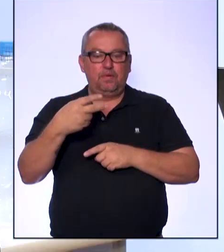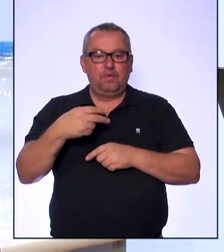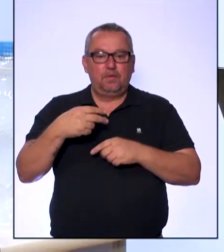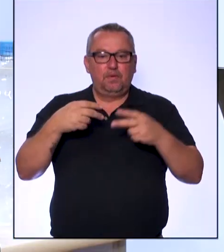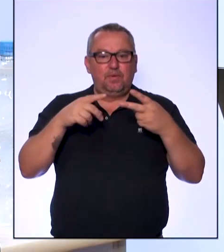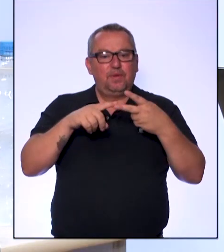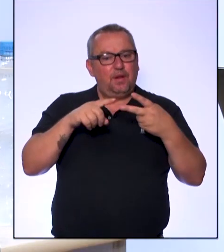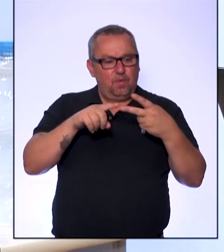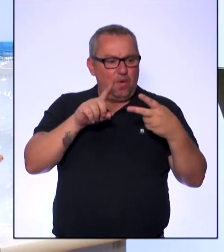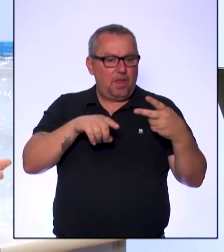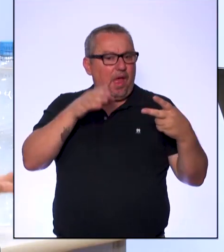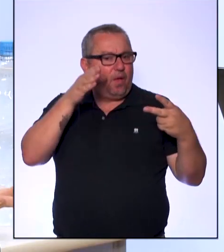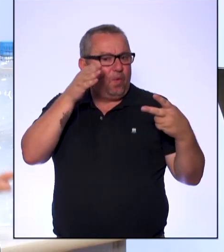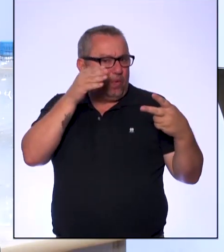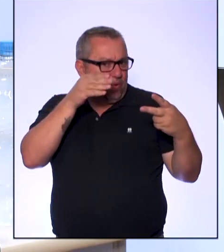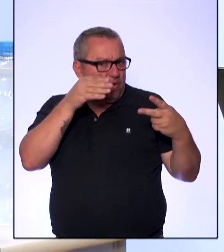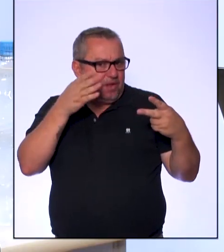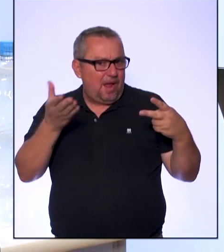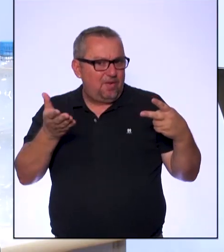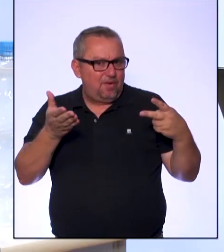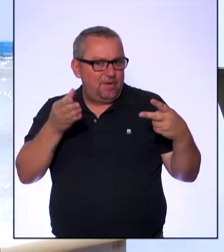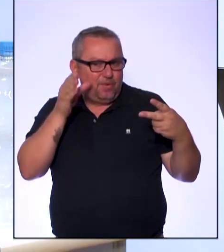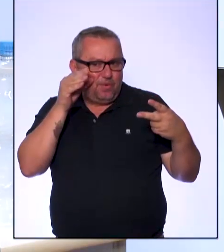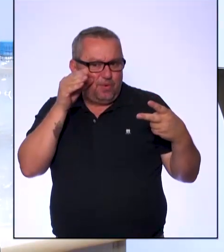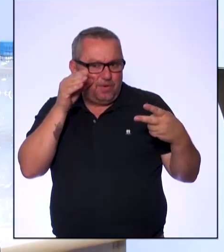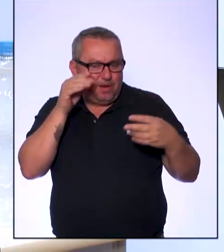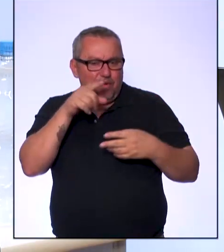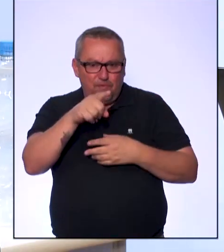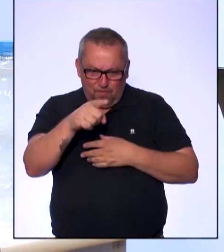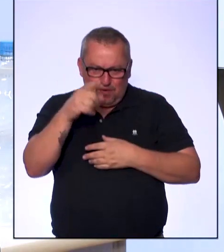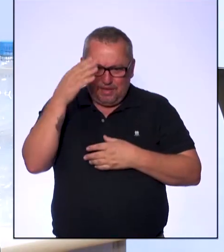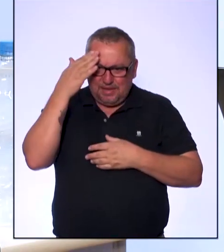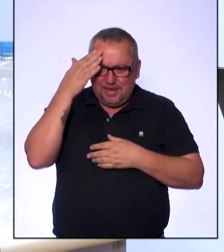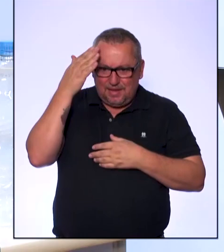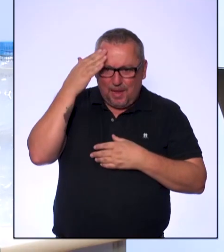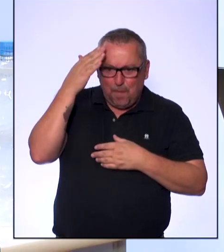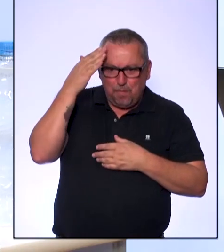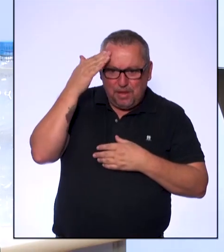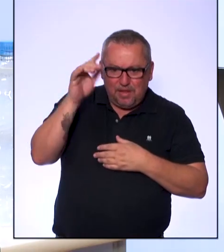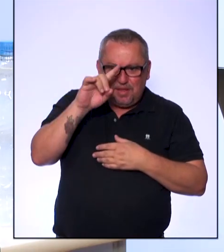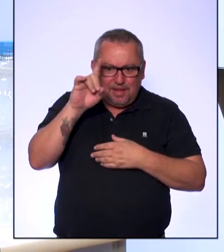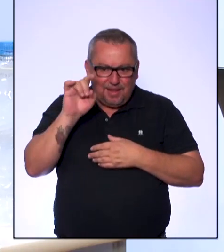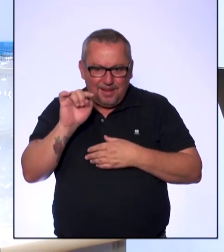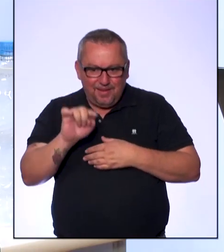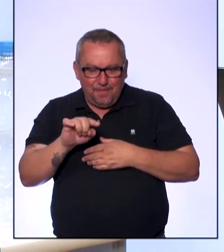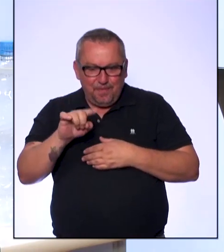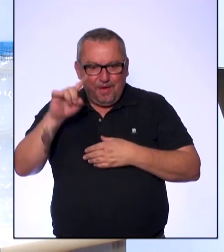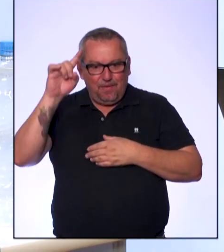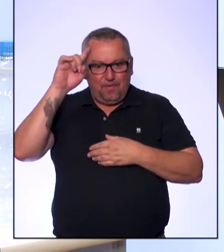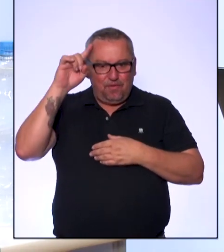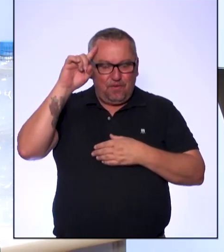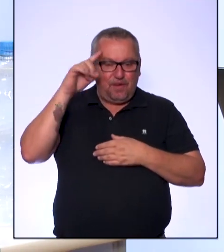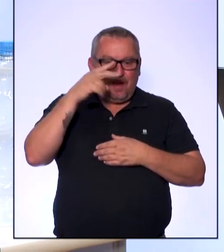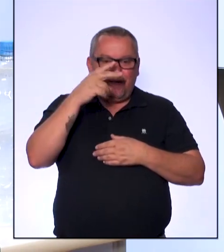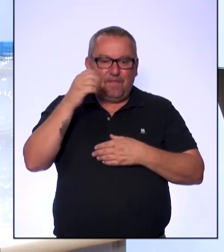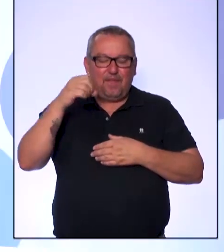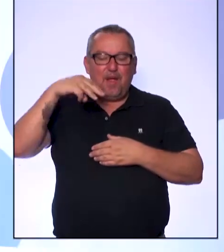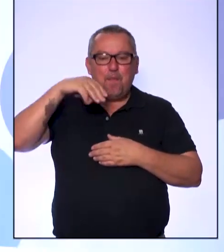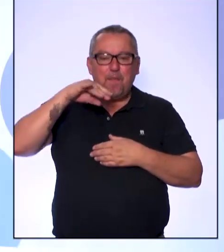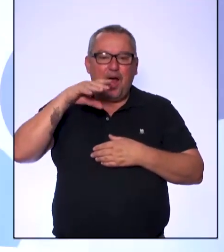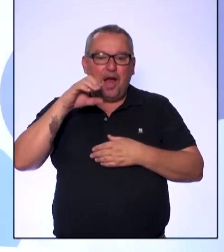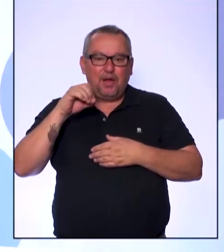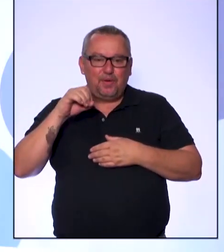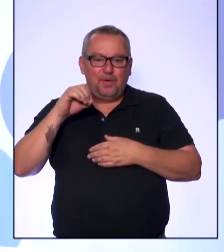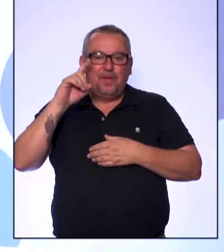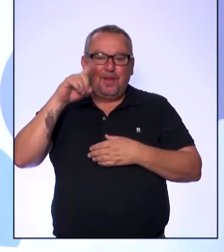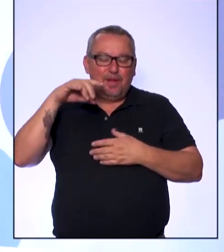uma curiosidade. Ela é uma curiosidade. Você sabia? E ele está informando sobre o dia da abelha. É curioso saber o dia 20